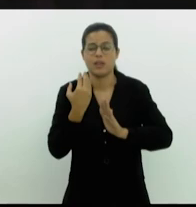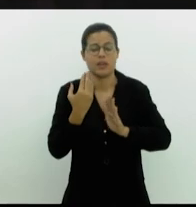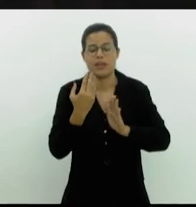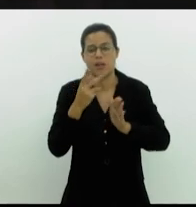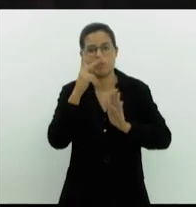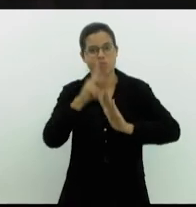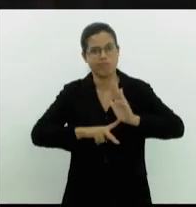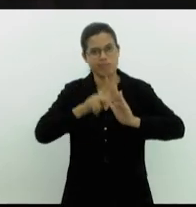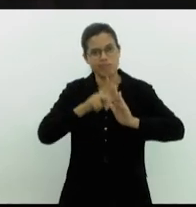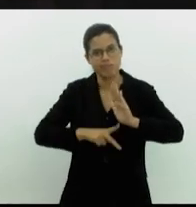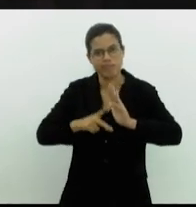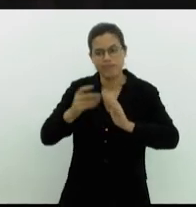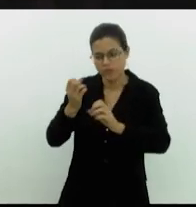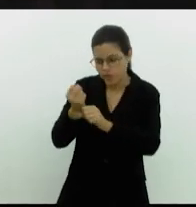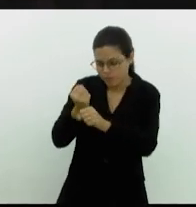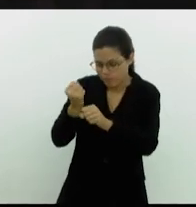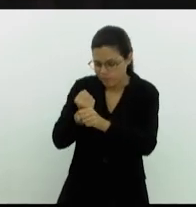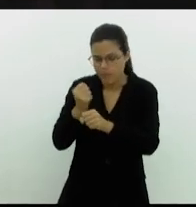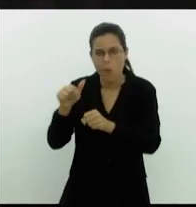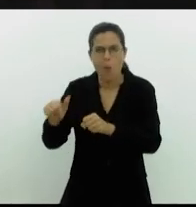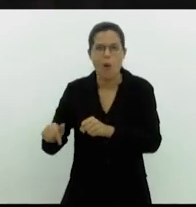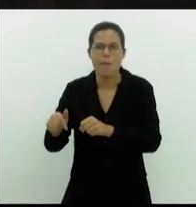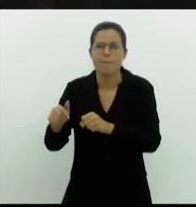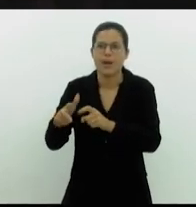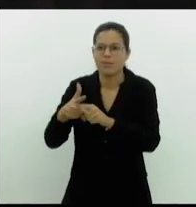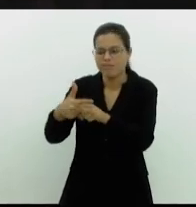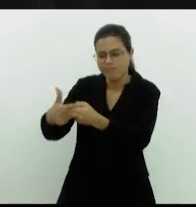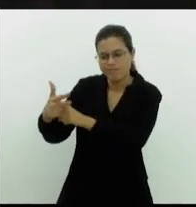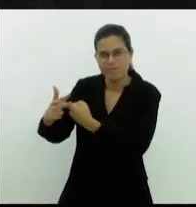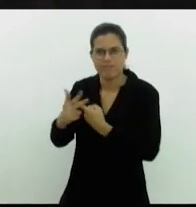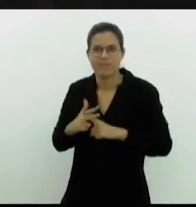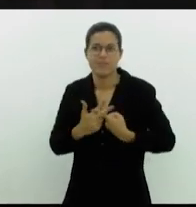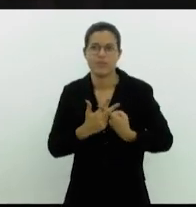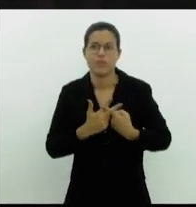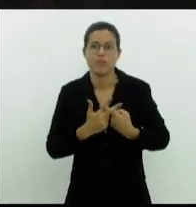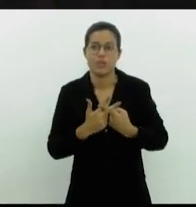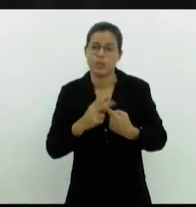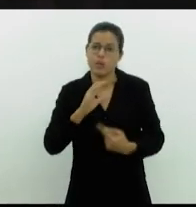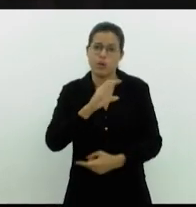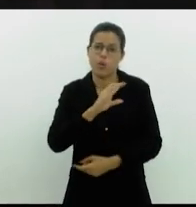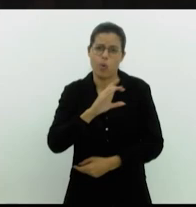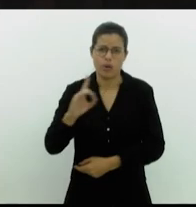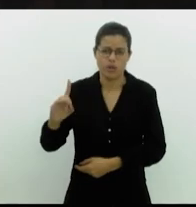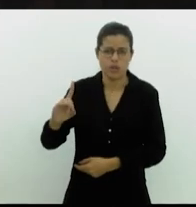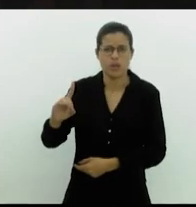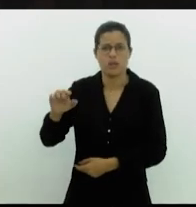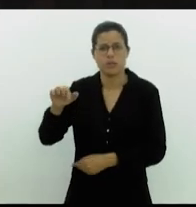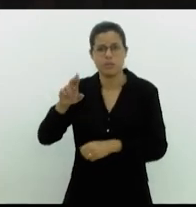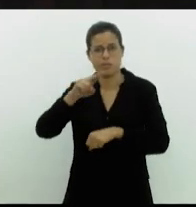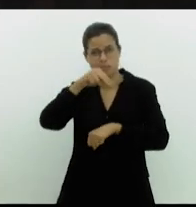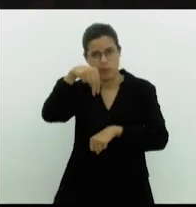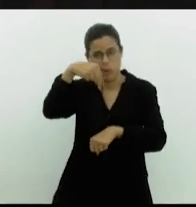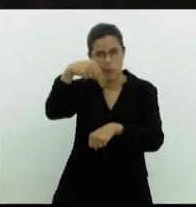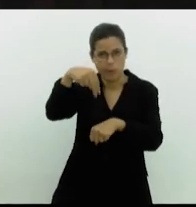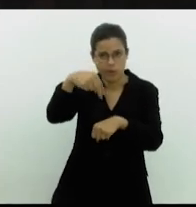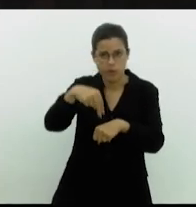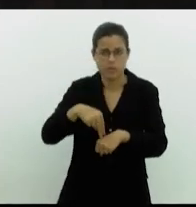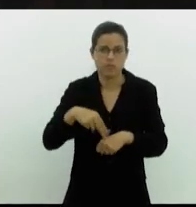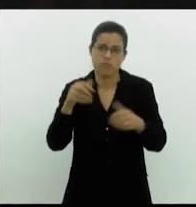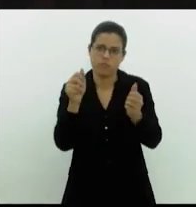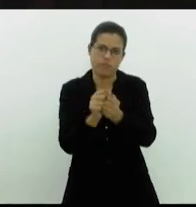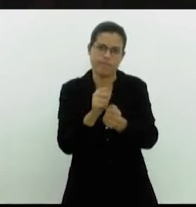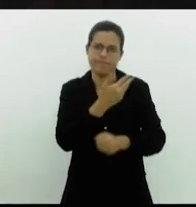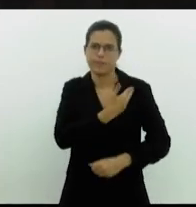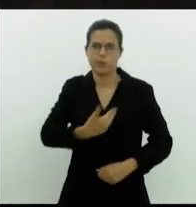reconstrução que terá necessário, obrigatoriamente, ser coordenado pela União junto com o